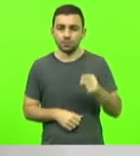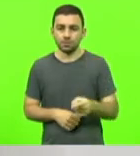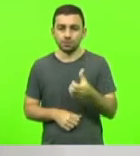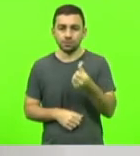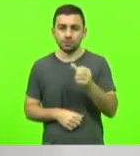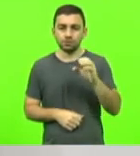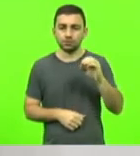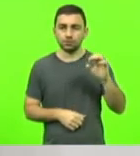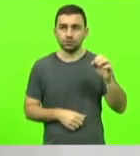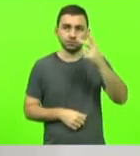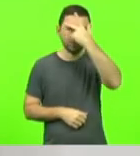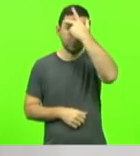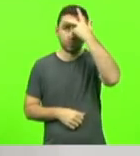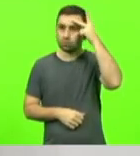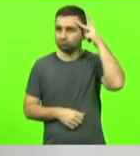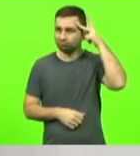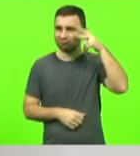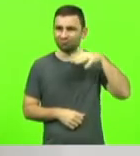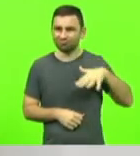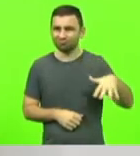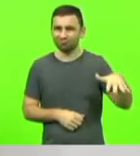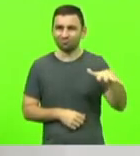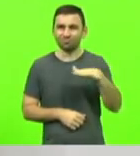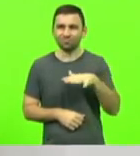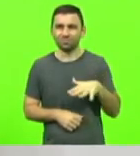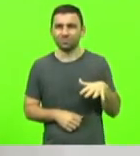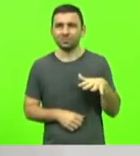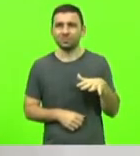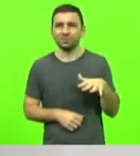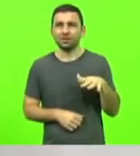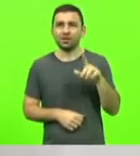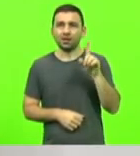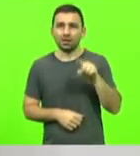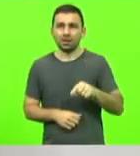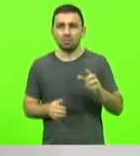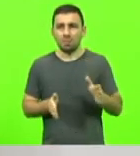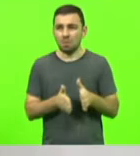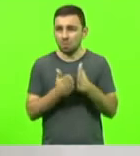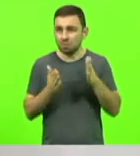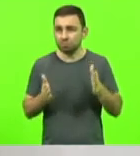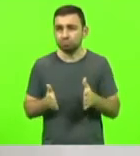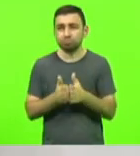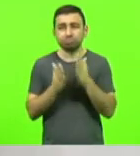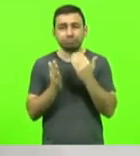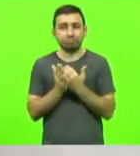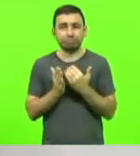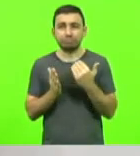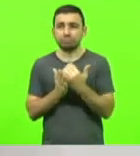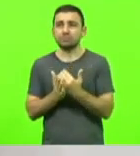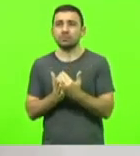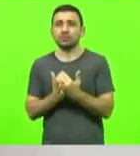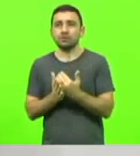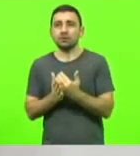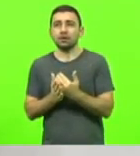355.600 pessoas vivendo em situação de extrema pobreza, um número